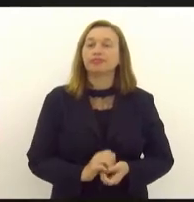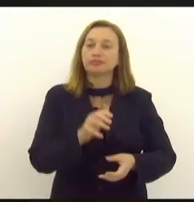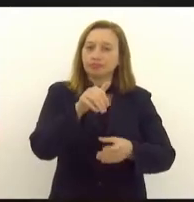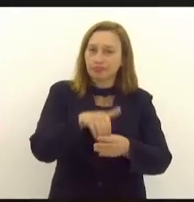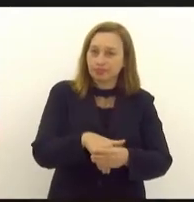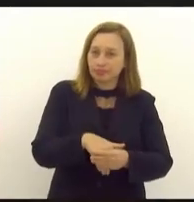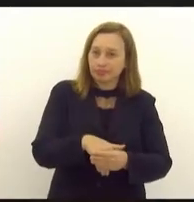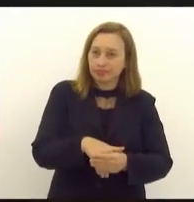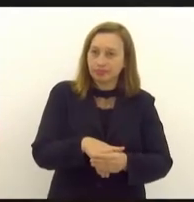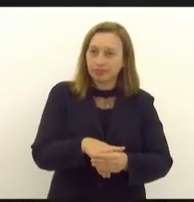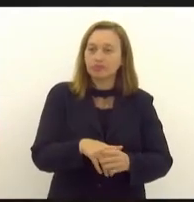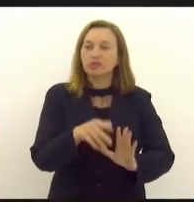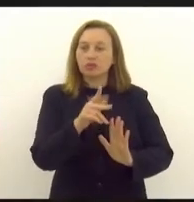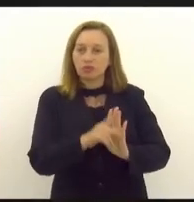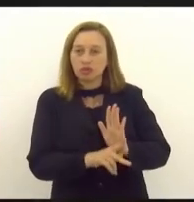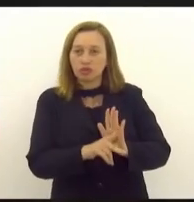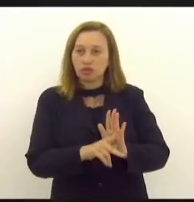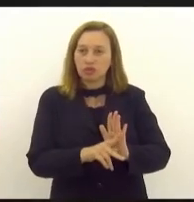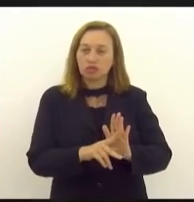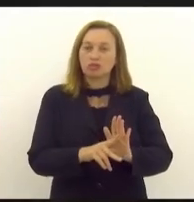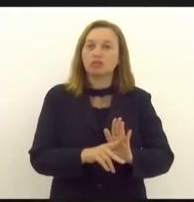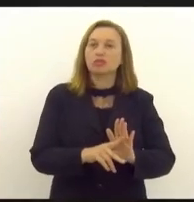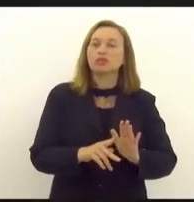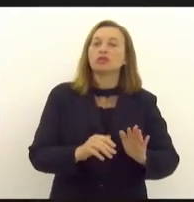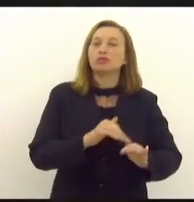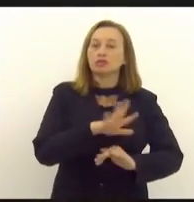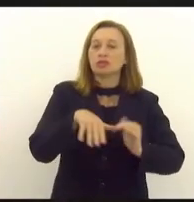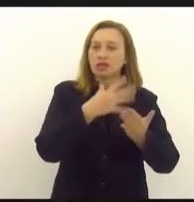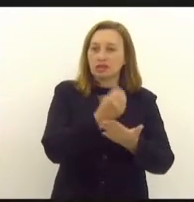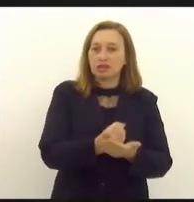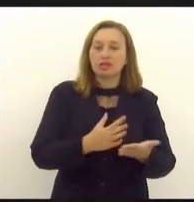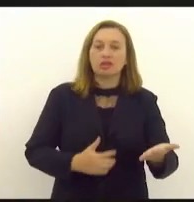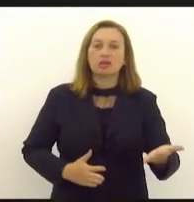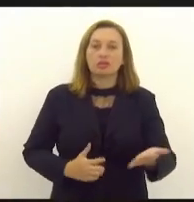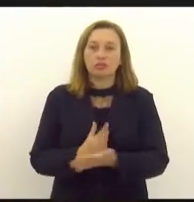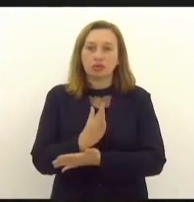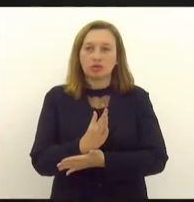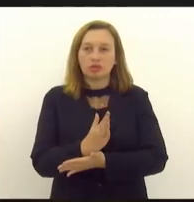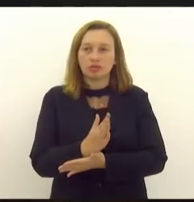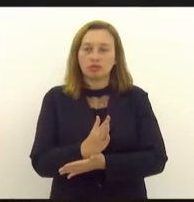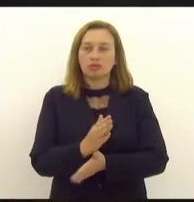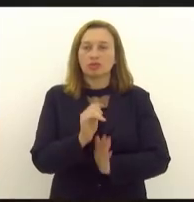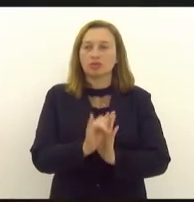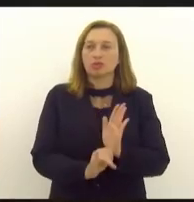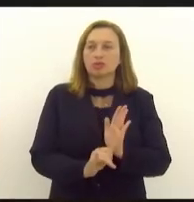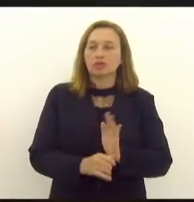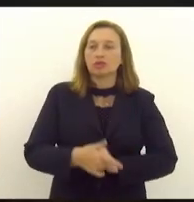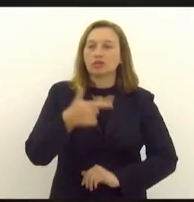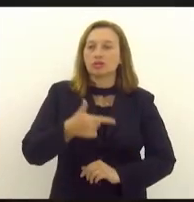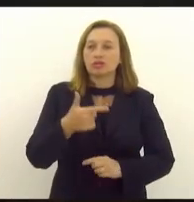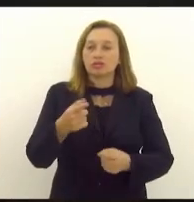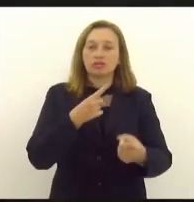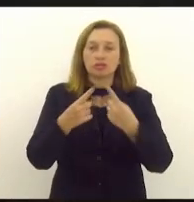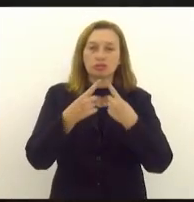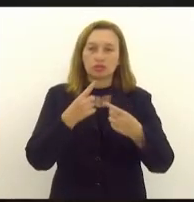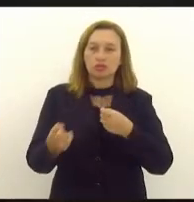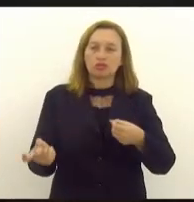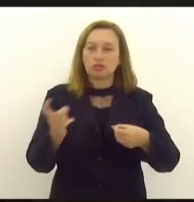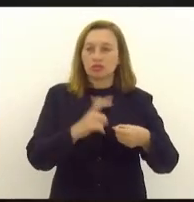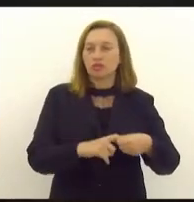em votação projeto assim emendados senhores que a própria maneiros Como estão aprovado vai a redação do vencido para segunda discussão